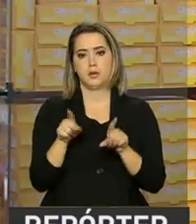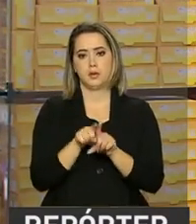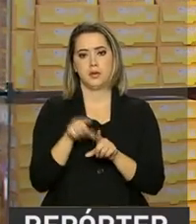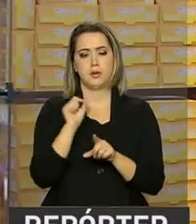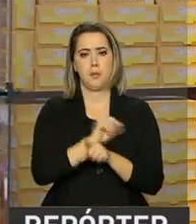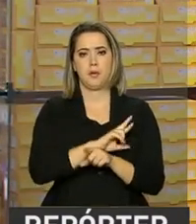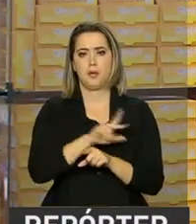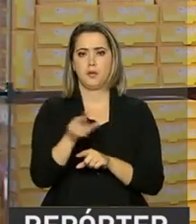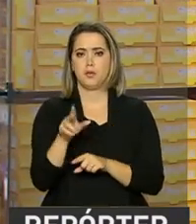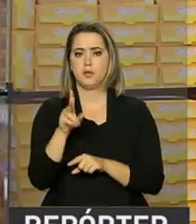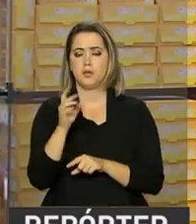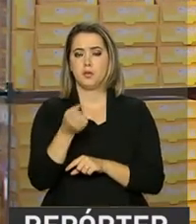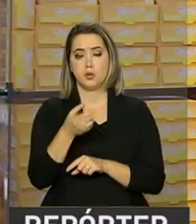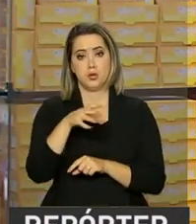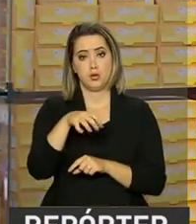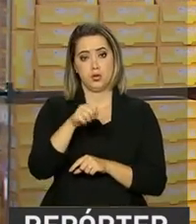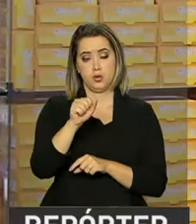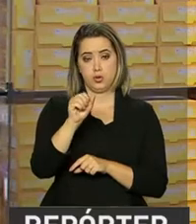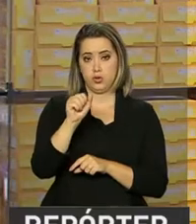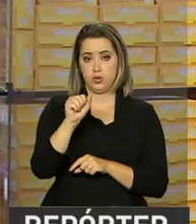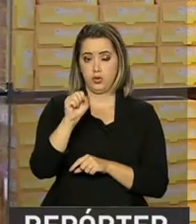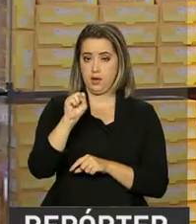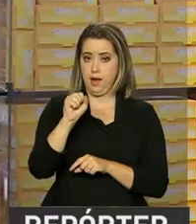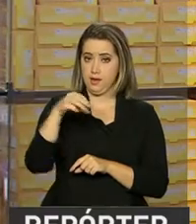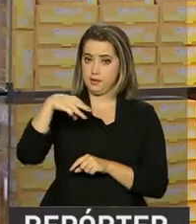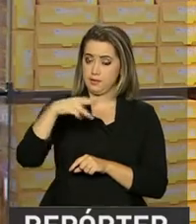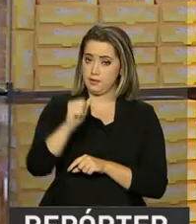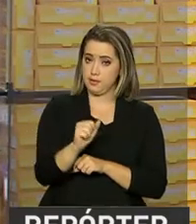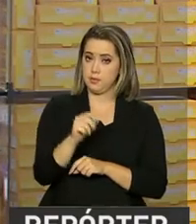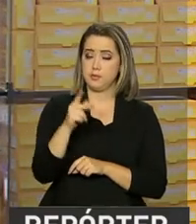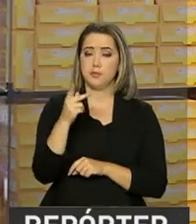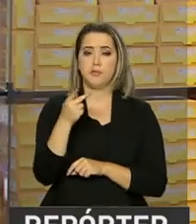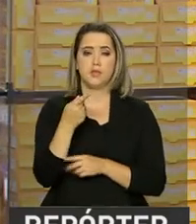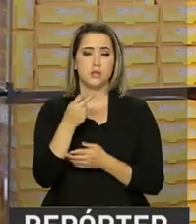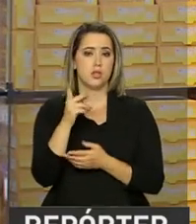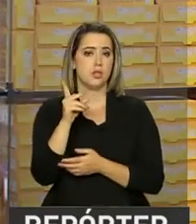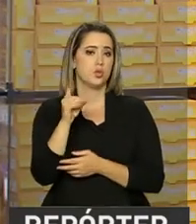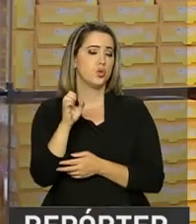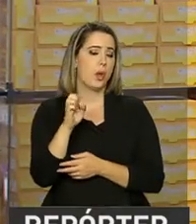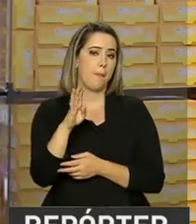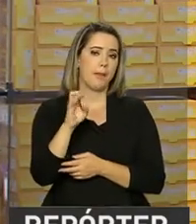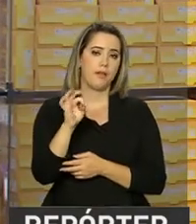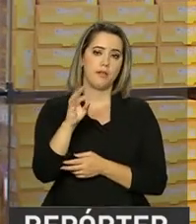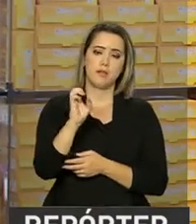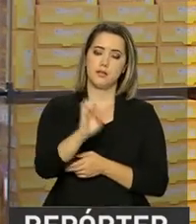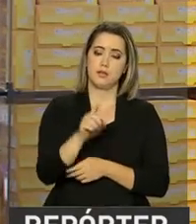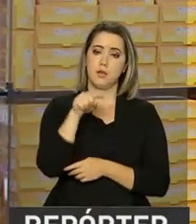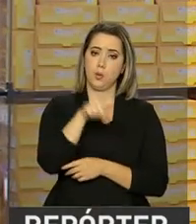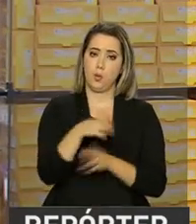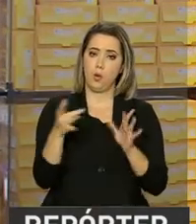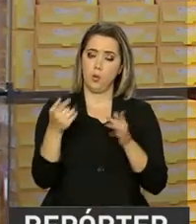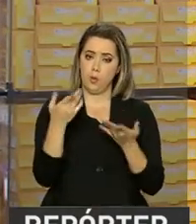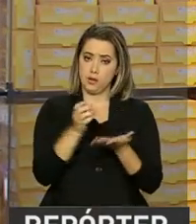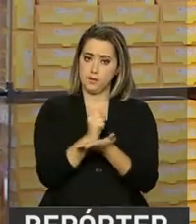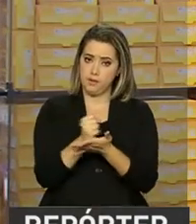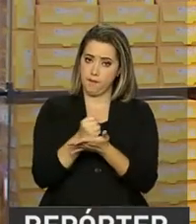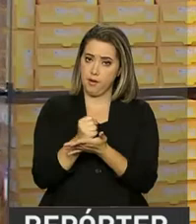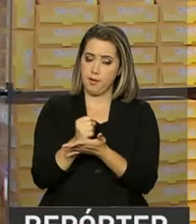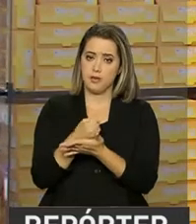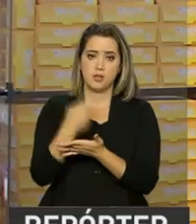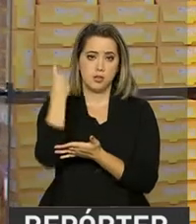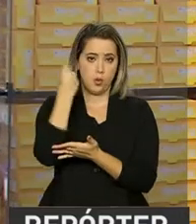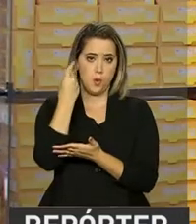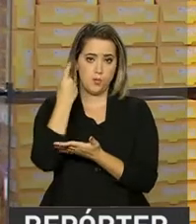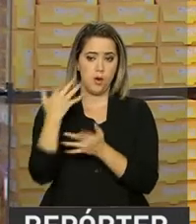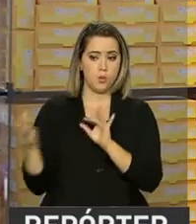diabetes e asma em farmácias como esta que estão credenciadas à rede aqui tem farmácia popular por isso